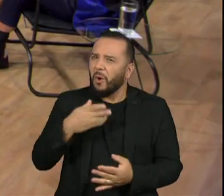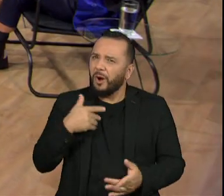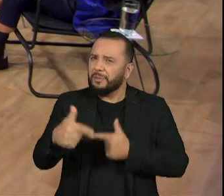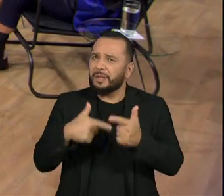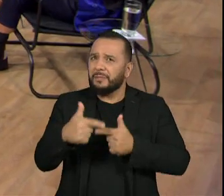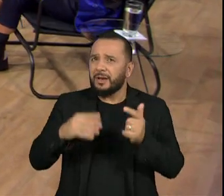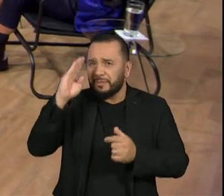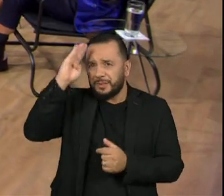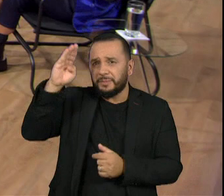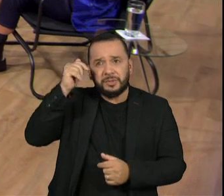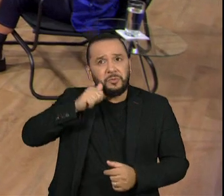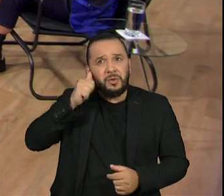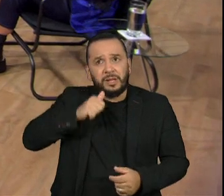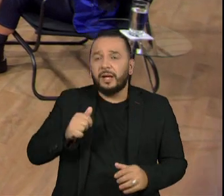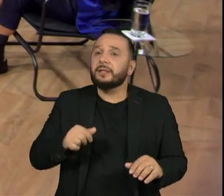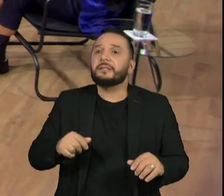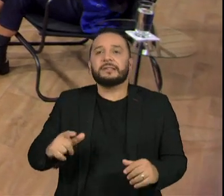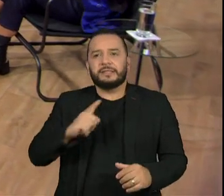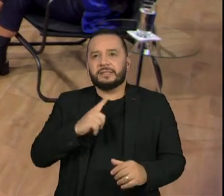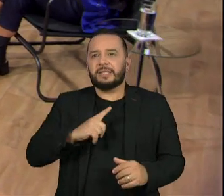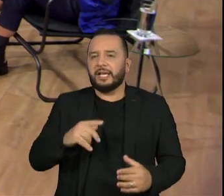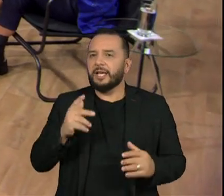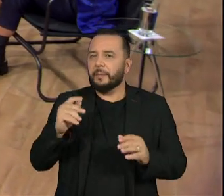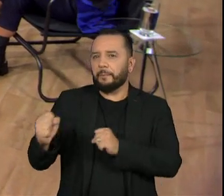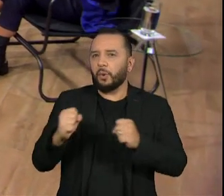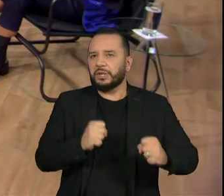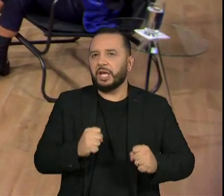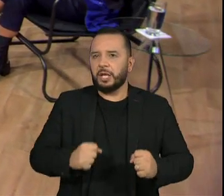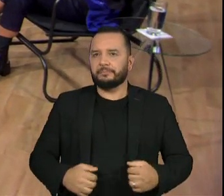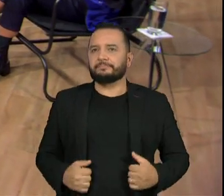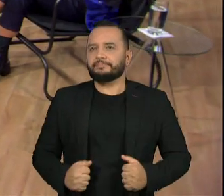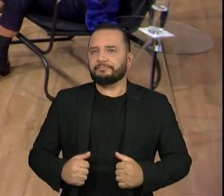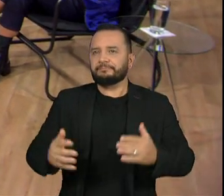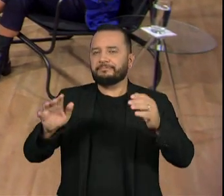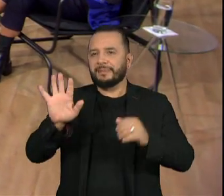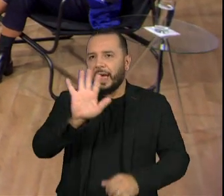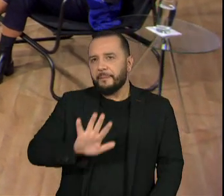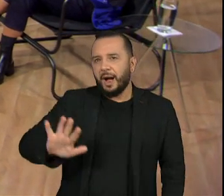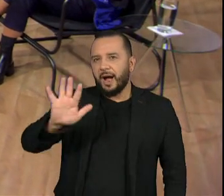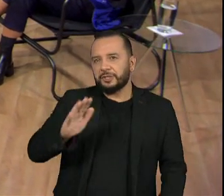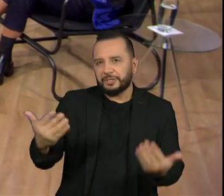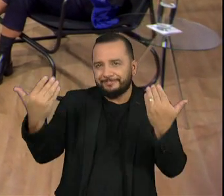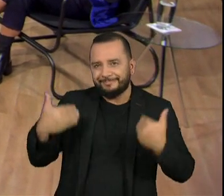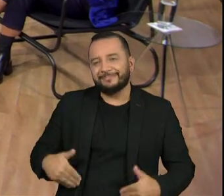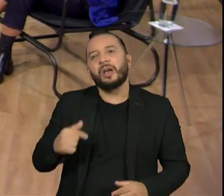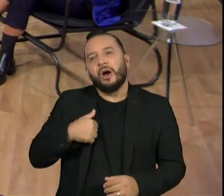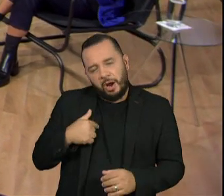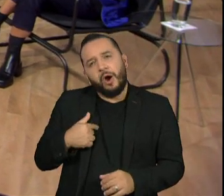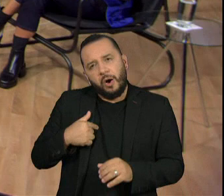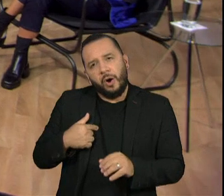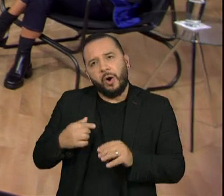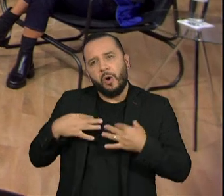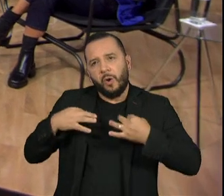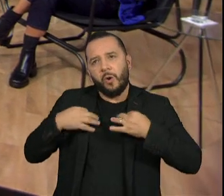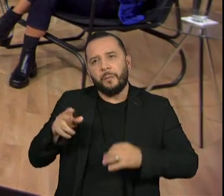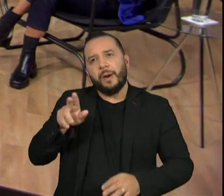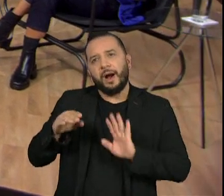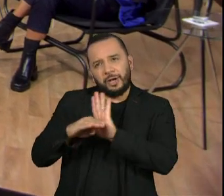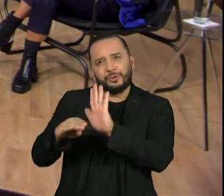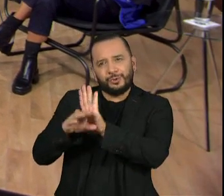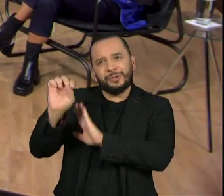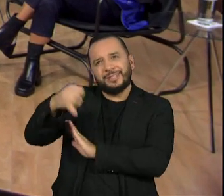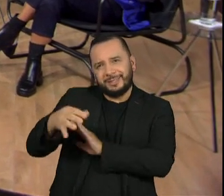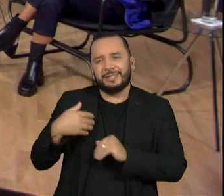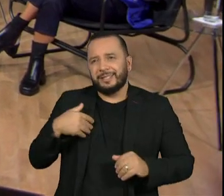para as mulheres, né? Você ter esse empoderamento. E a roupa te dá isso. Acho que essa é a graça da roupa, né?